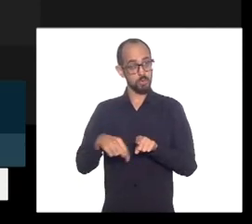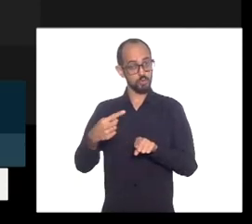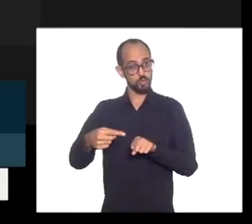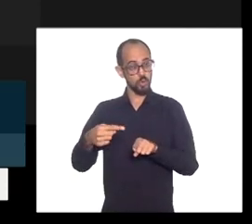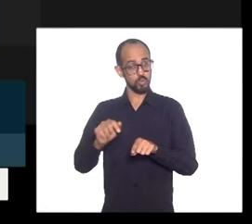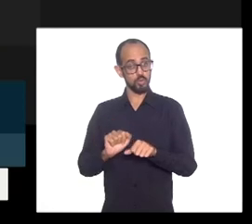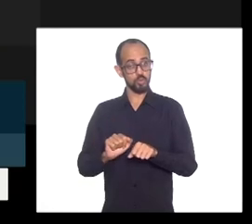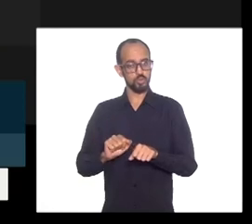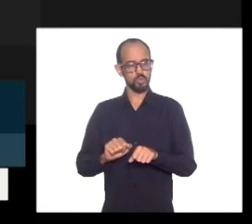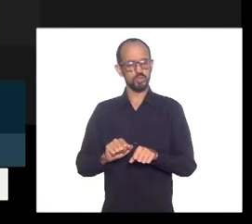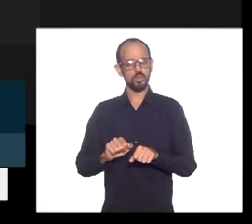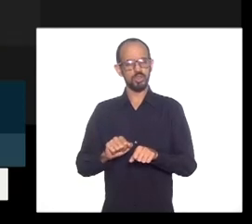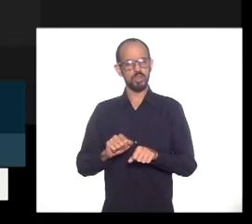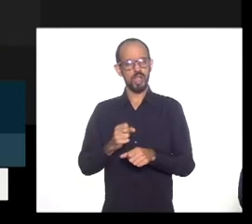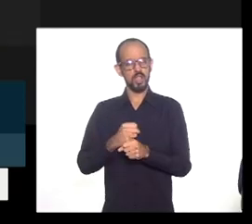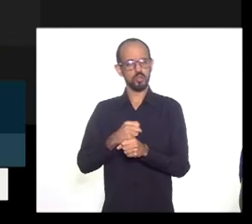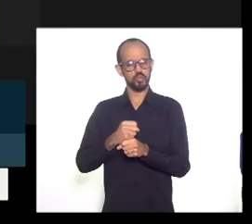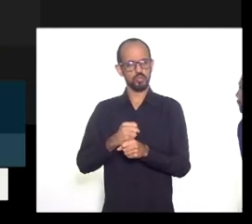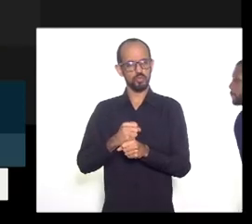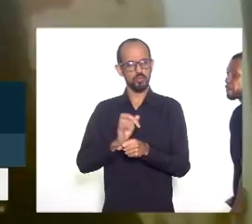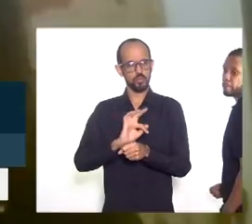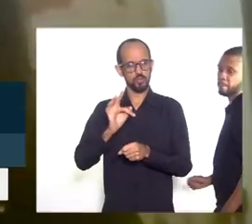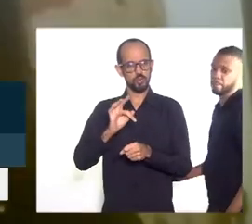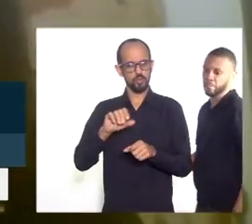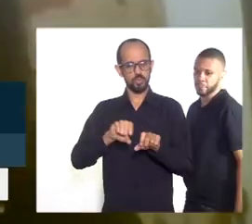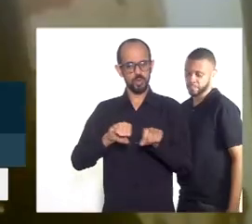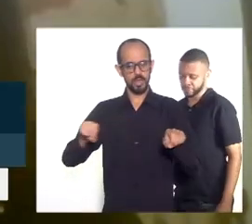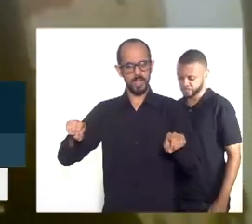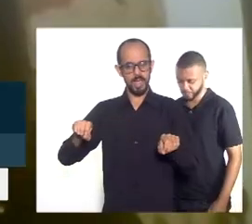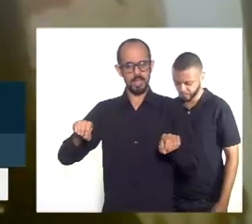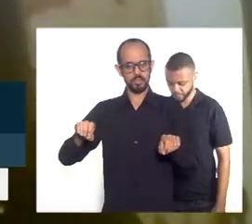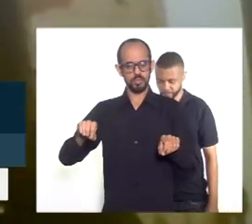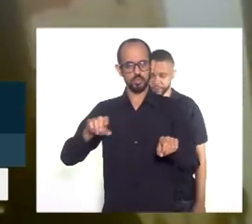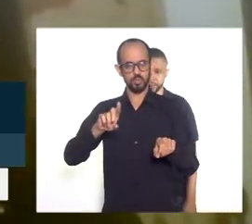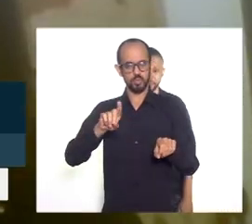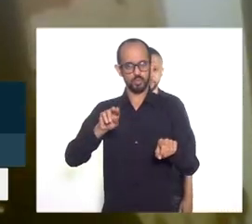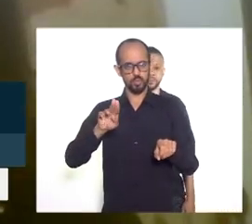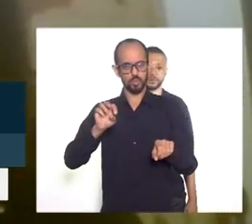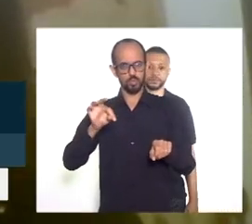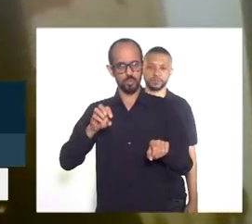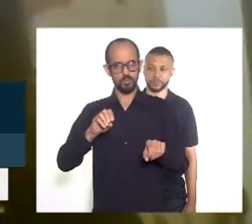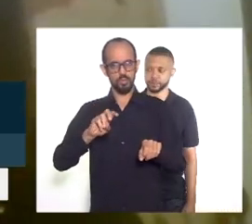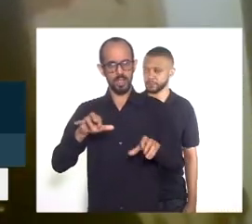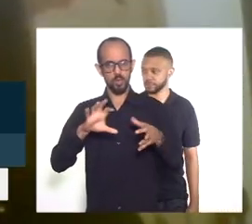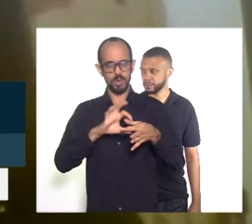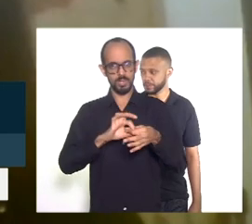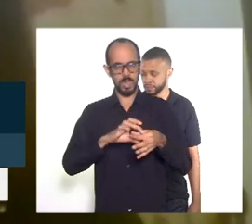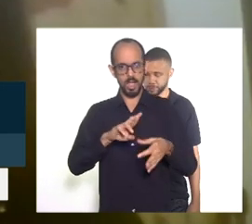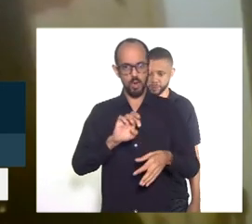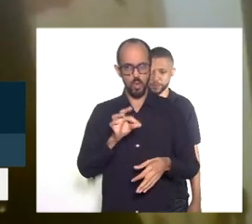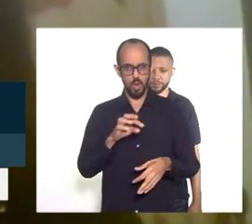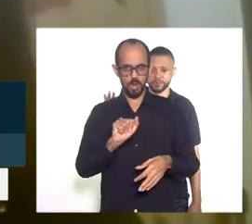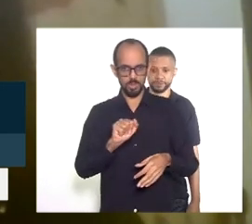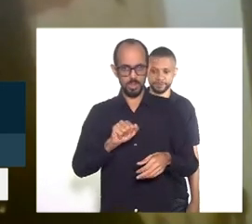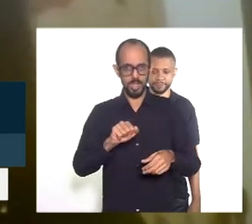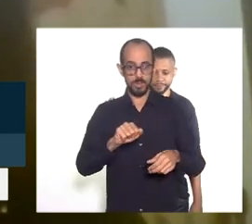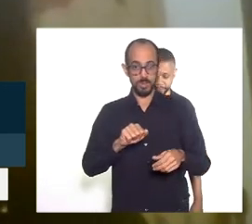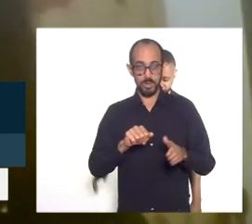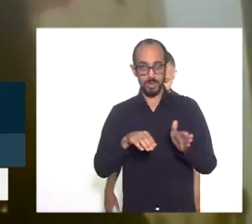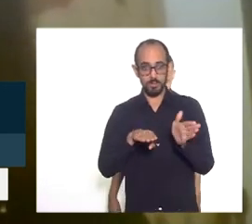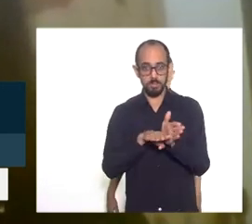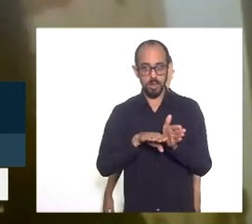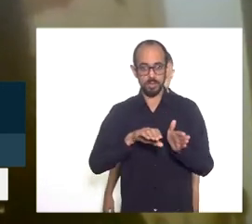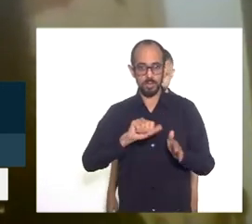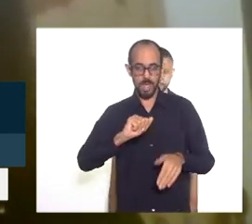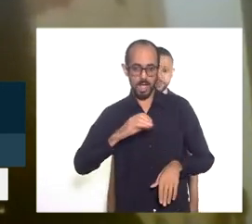para os próximos anos o gasoduto que vai conectar essa Rota 3 ao Porto do Açu, né,